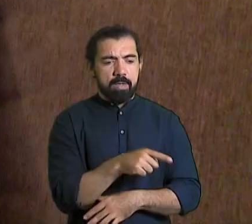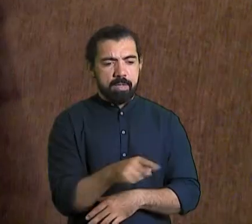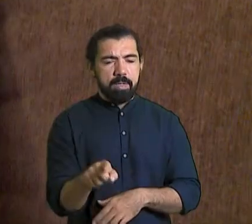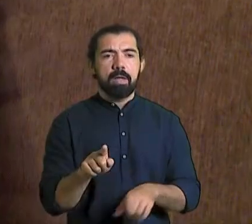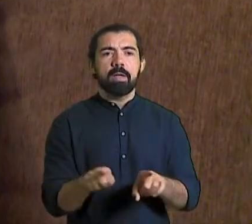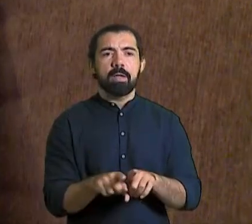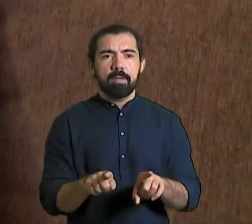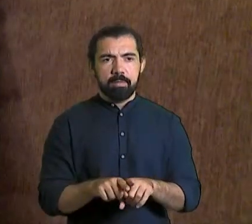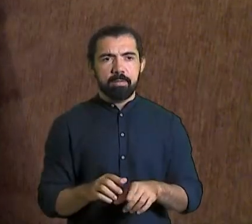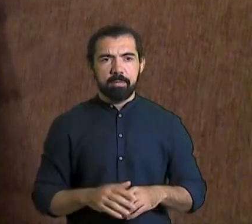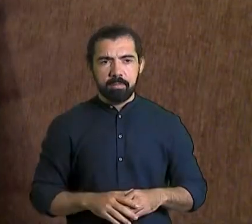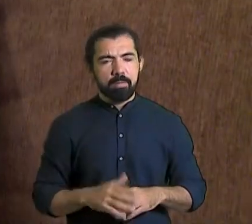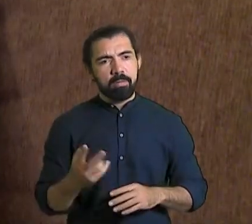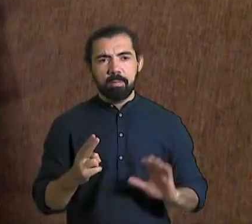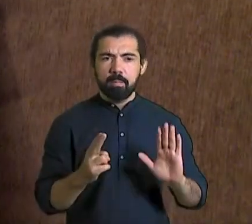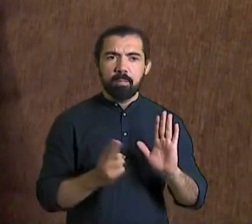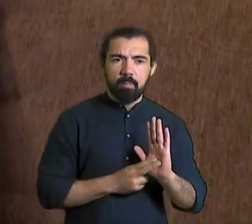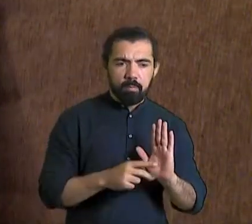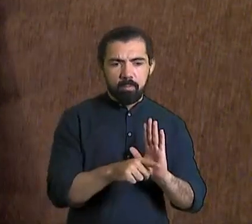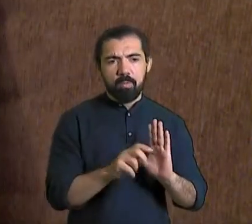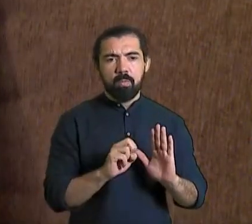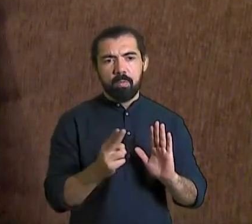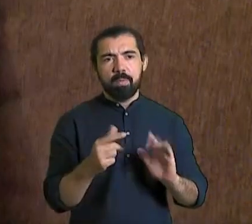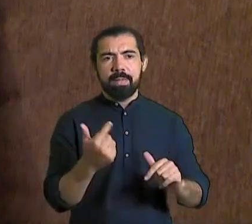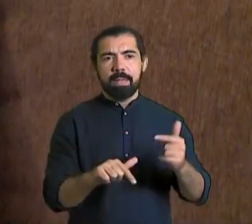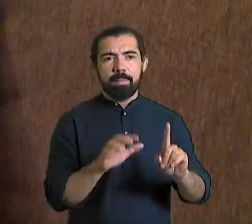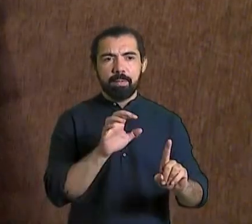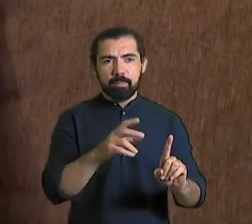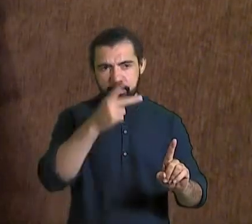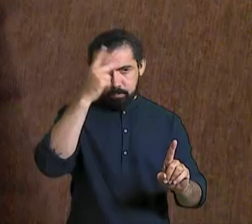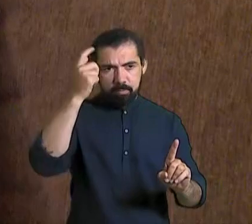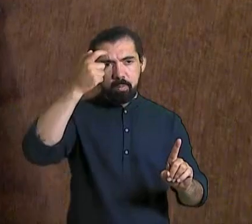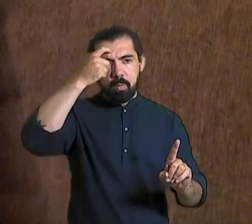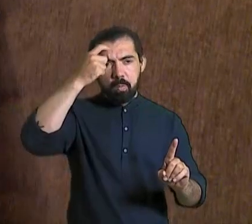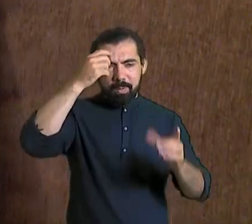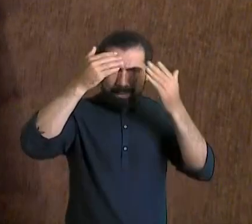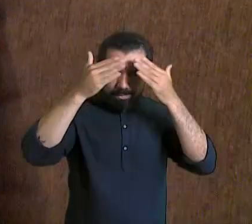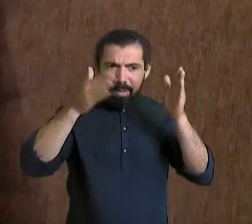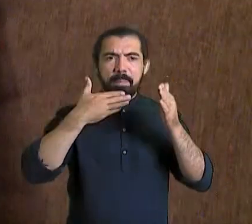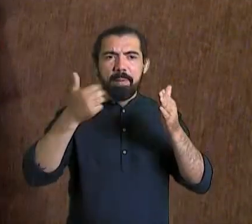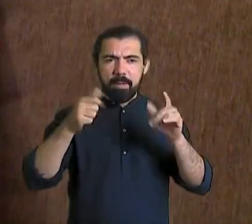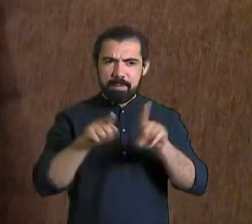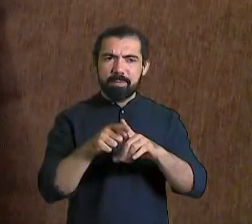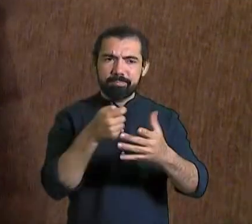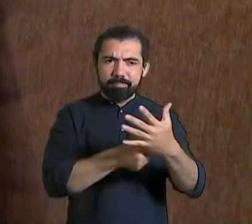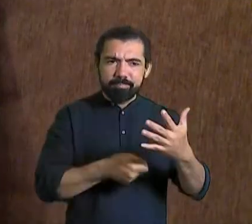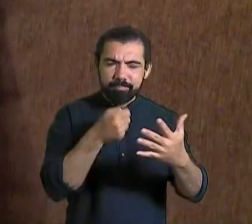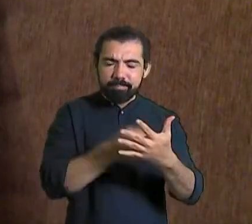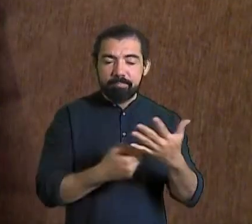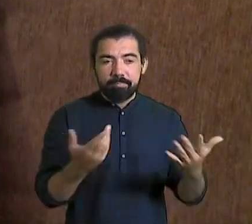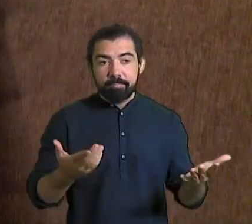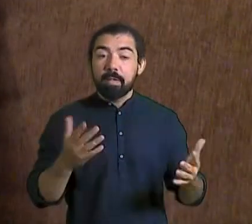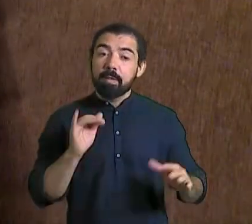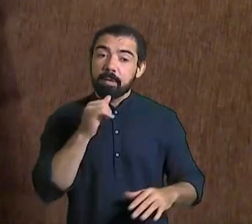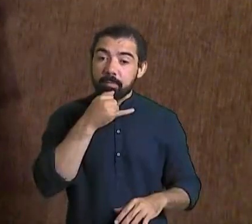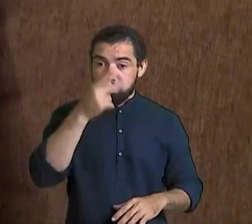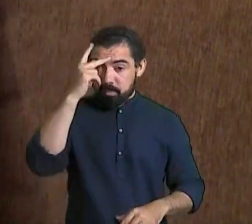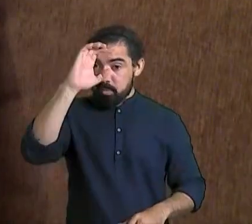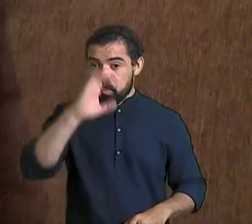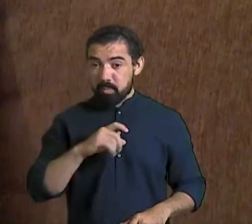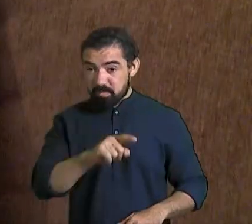tipo, sei lá, uma multa, ou então um trabalho de conscientização, eu não sei como, né? Mas, infelizmente, o